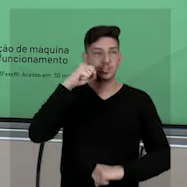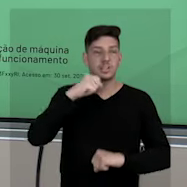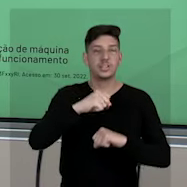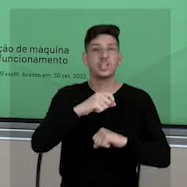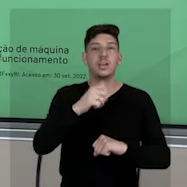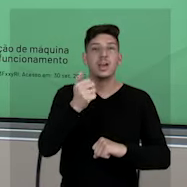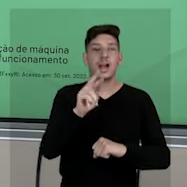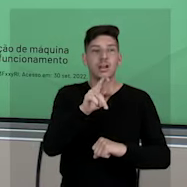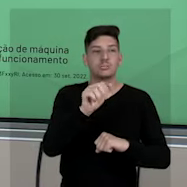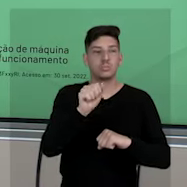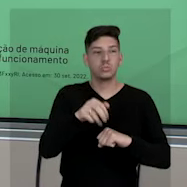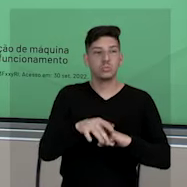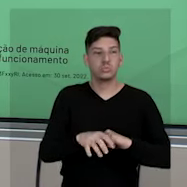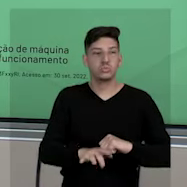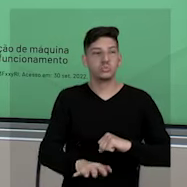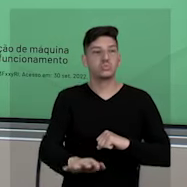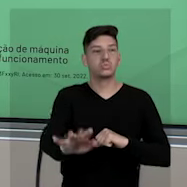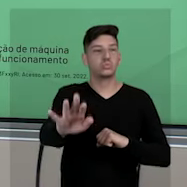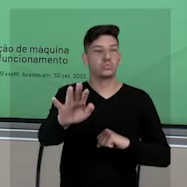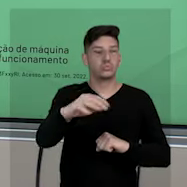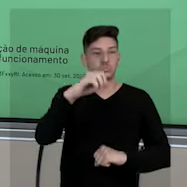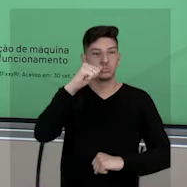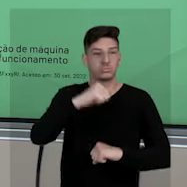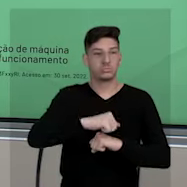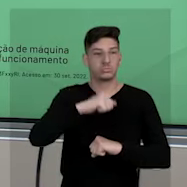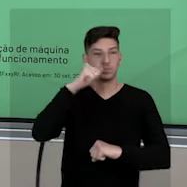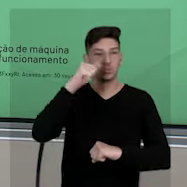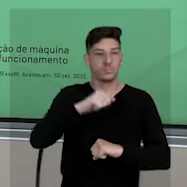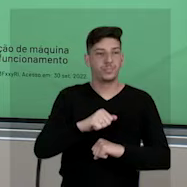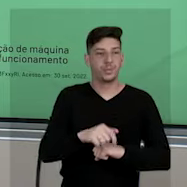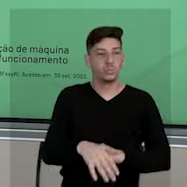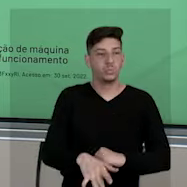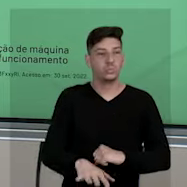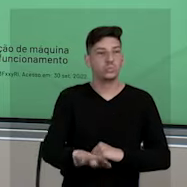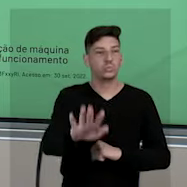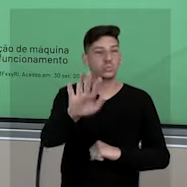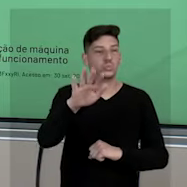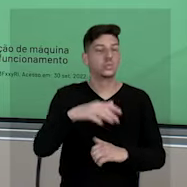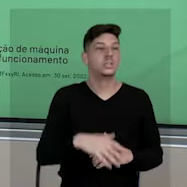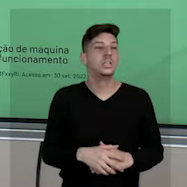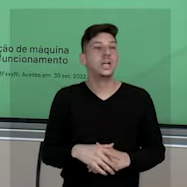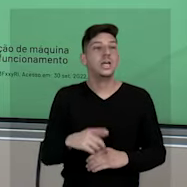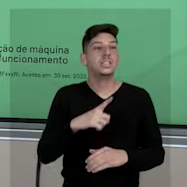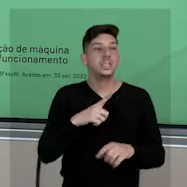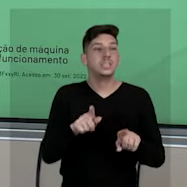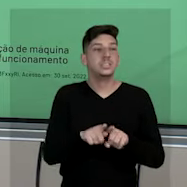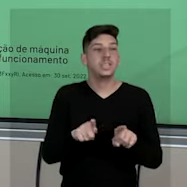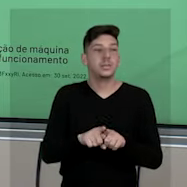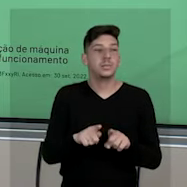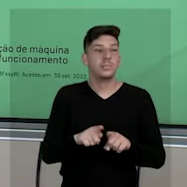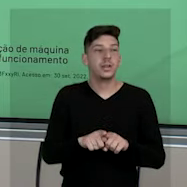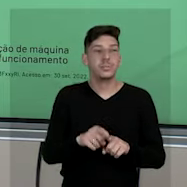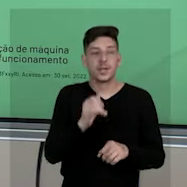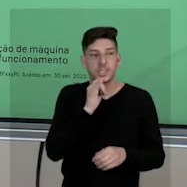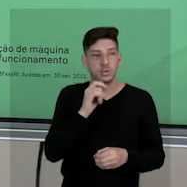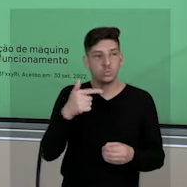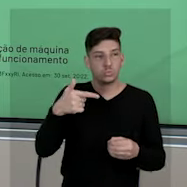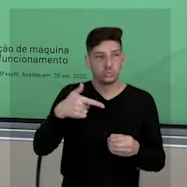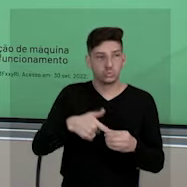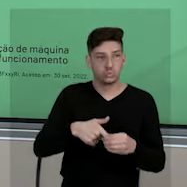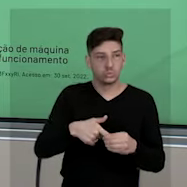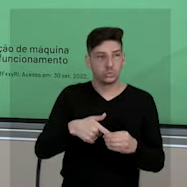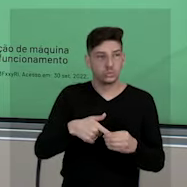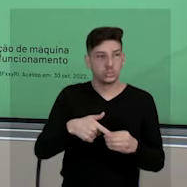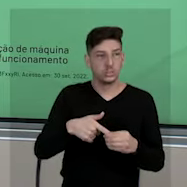liberado para o escapamento. Aqui a gente teria um processo de combustão acontecendo. Então, você teria a chegada aqui de um combustível